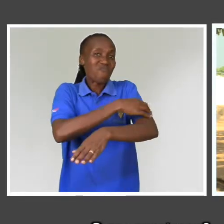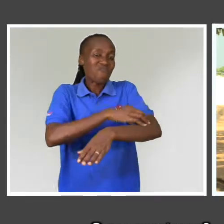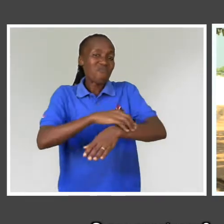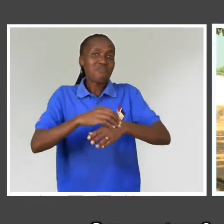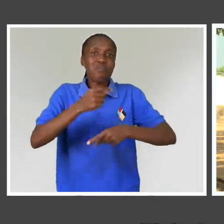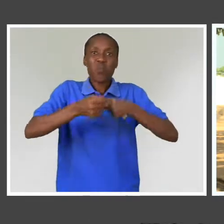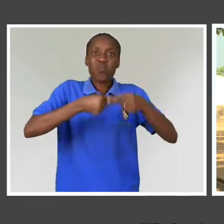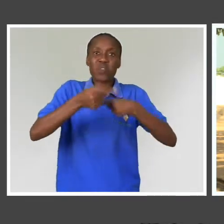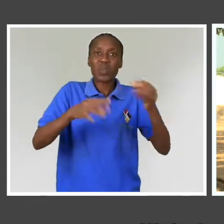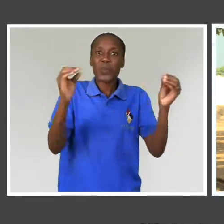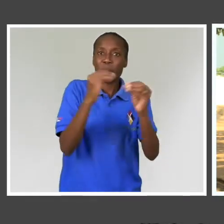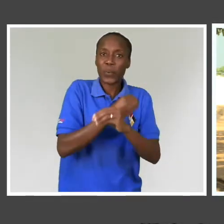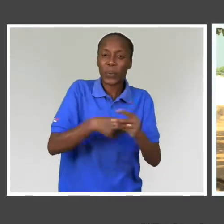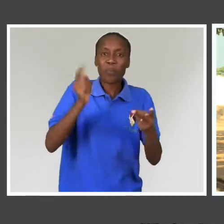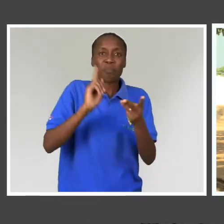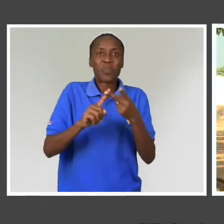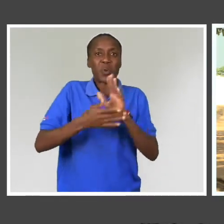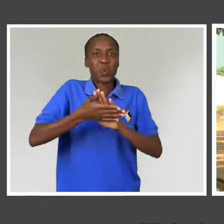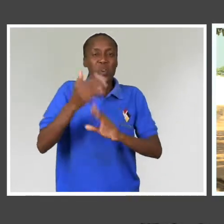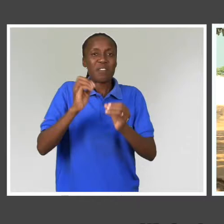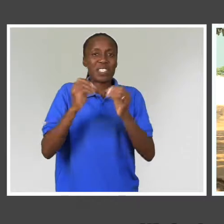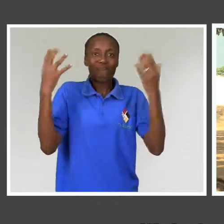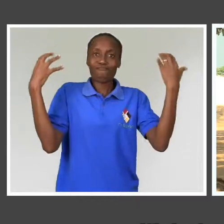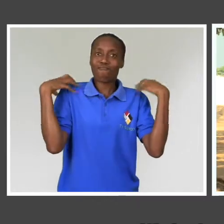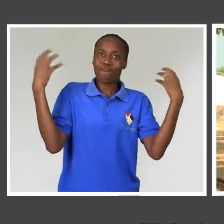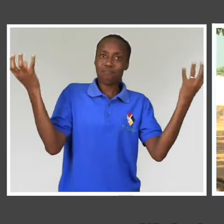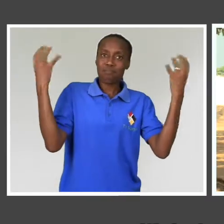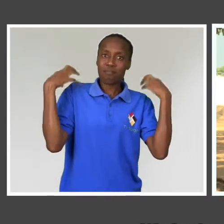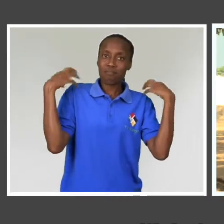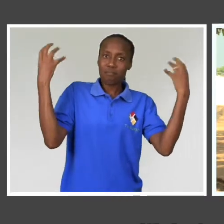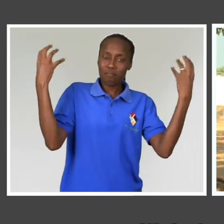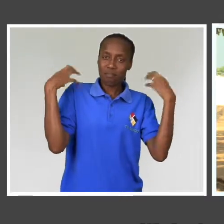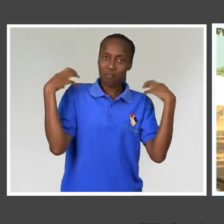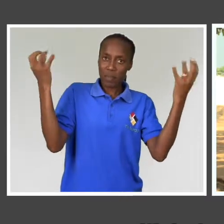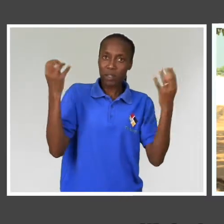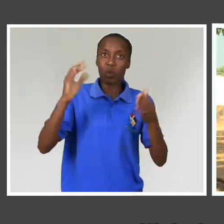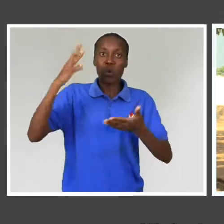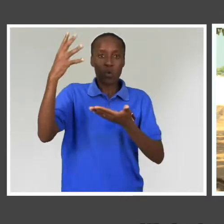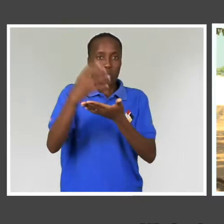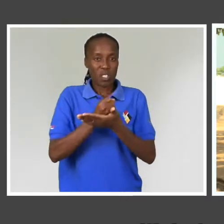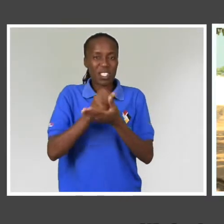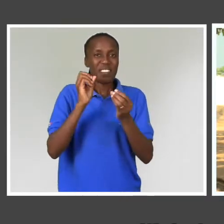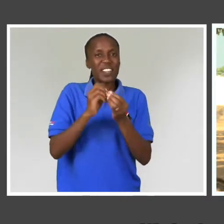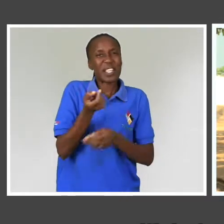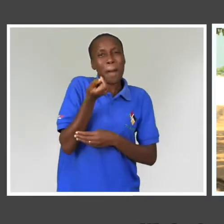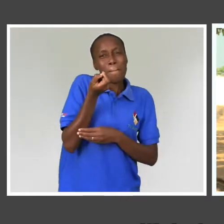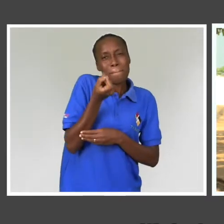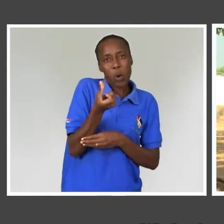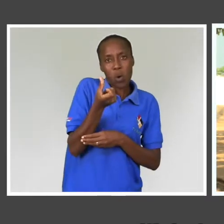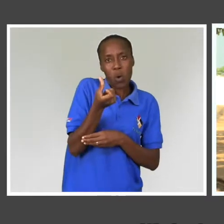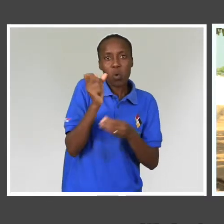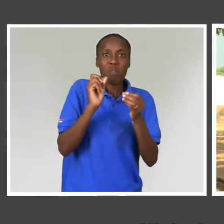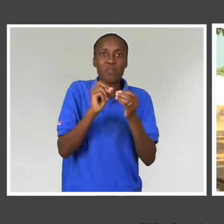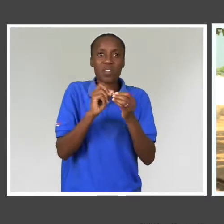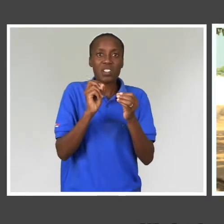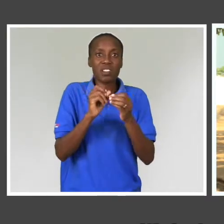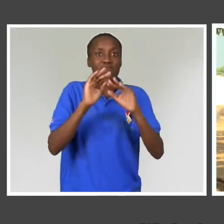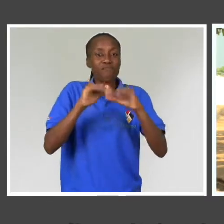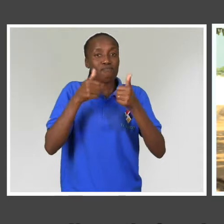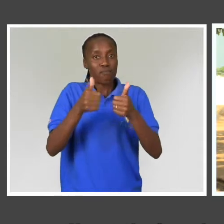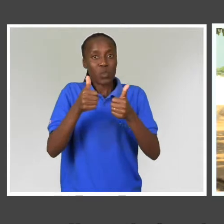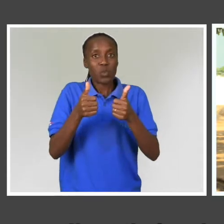Esses membros da direita não funcionavam, quase nada. Depois de começar a fazer a fisioterapia, simplesmente só consegui recuperar um pouco.